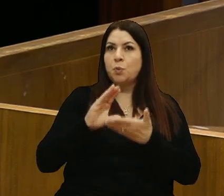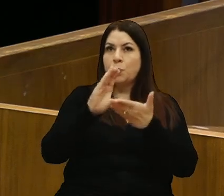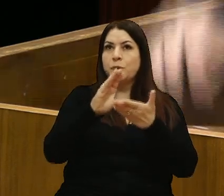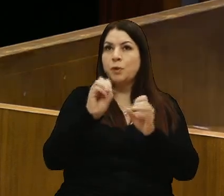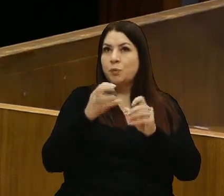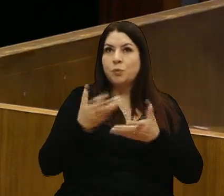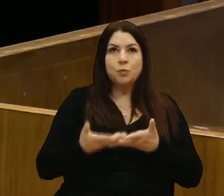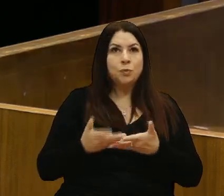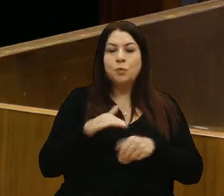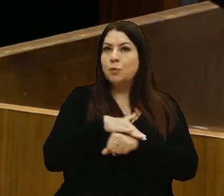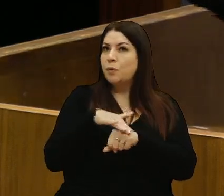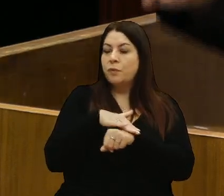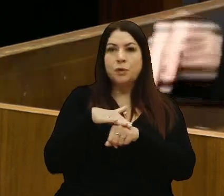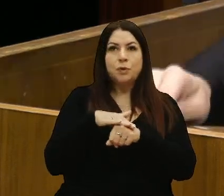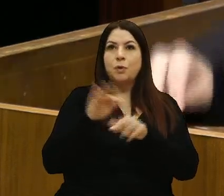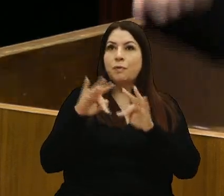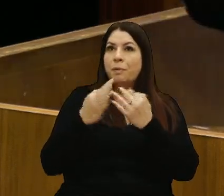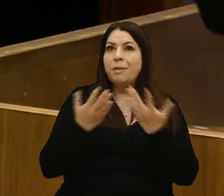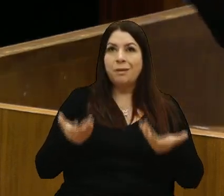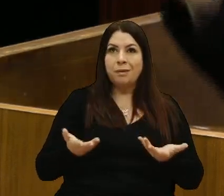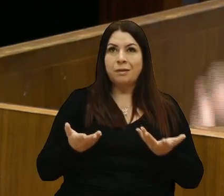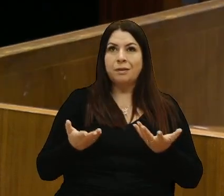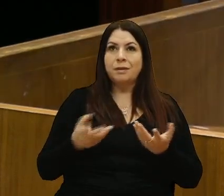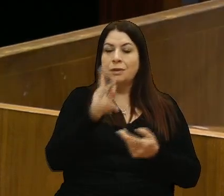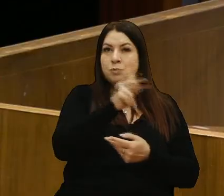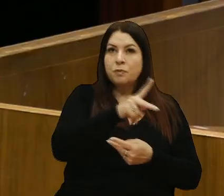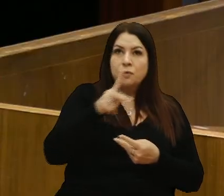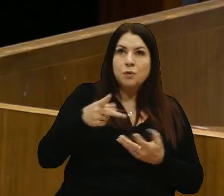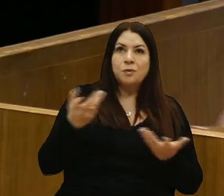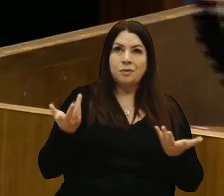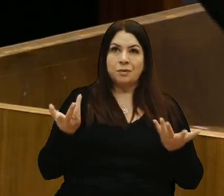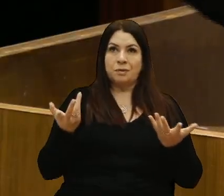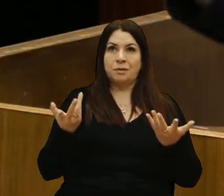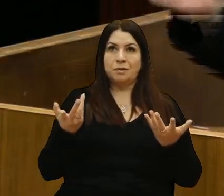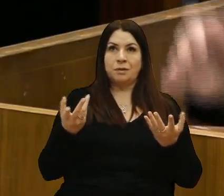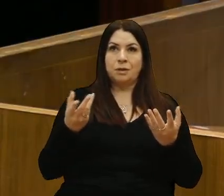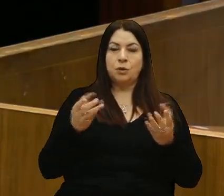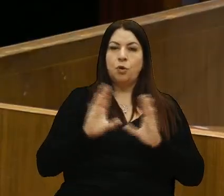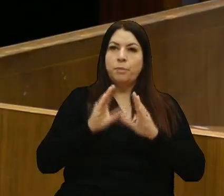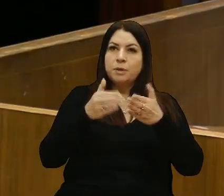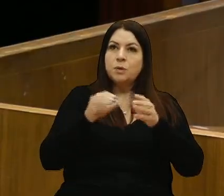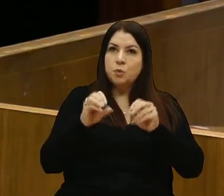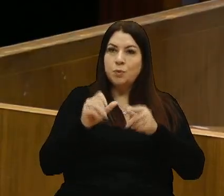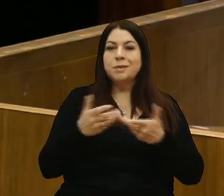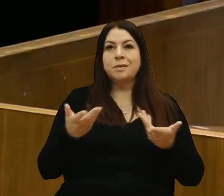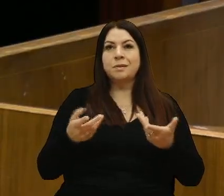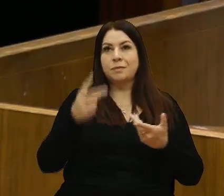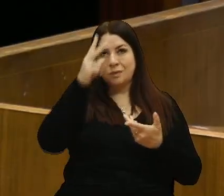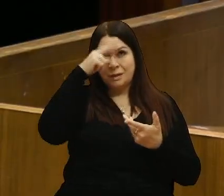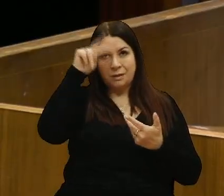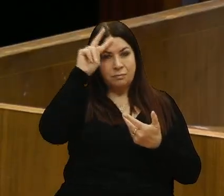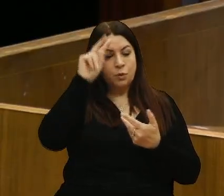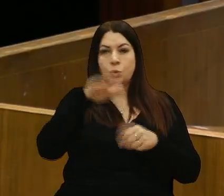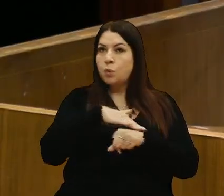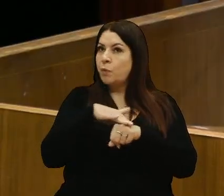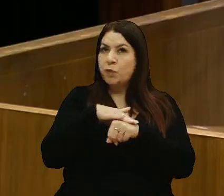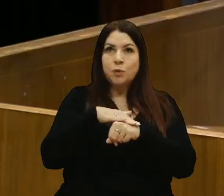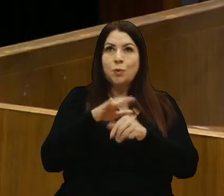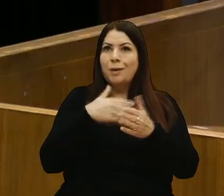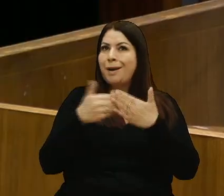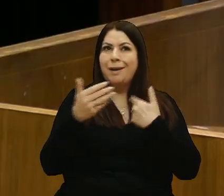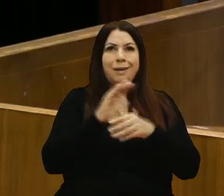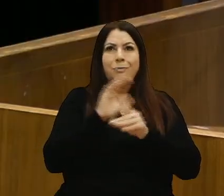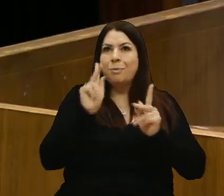Educação, não conversou com as famílias, com os professores, com a Comissão de Educação, vereador Edson, não conversou com